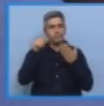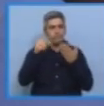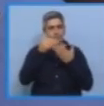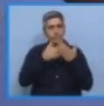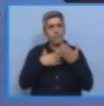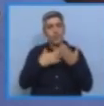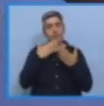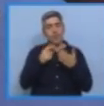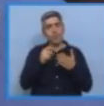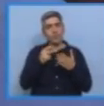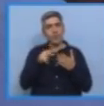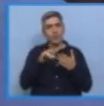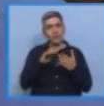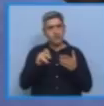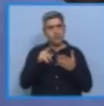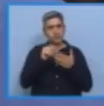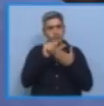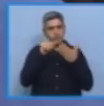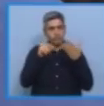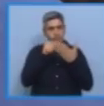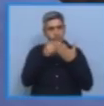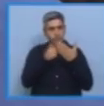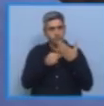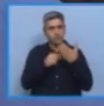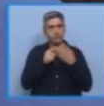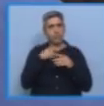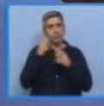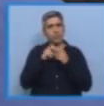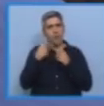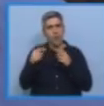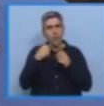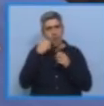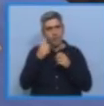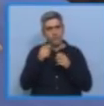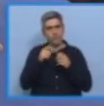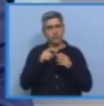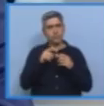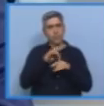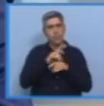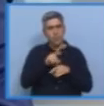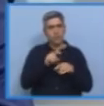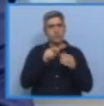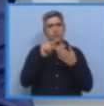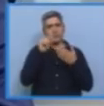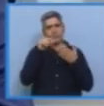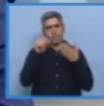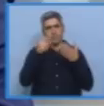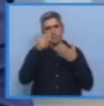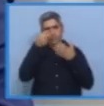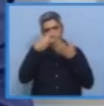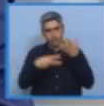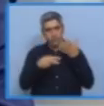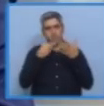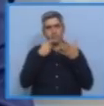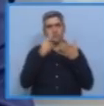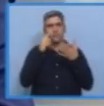pedissem eutanásia, porque isso normalmente é sintoma de outros problemas e graves ao nível do próprio doente. E por isso eles tinham uma checklist